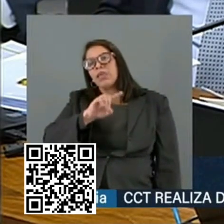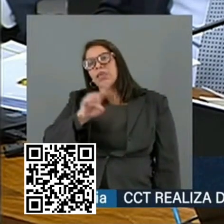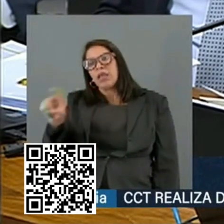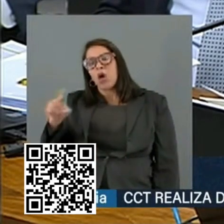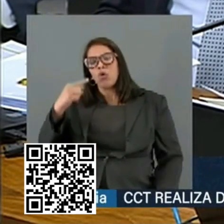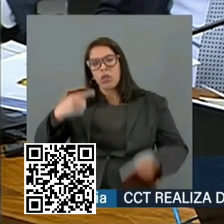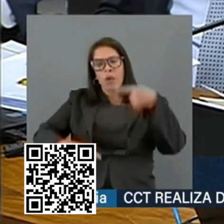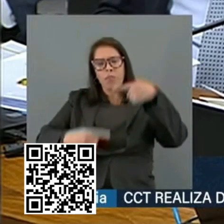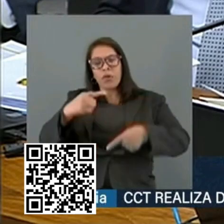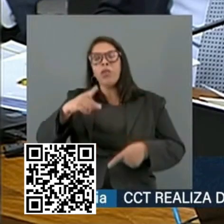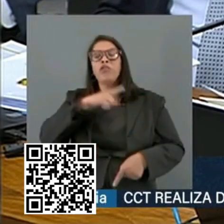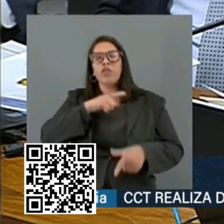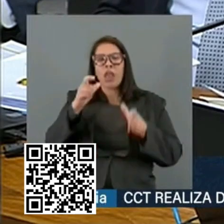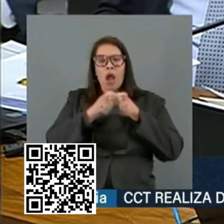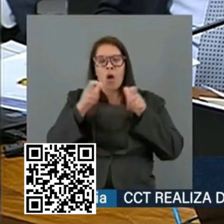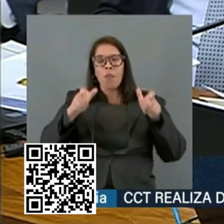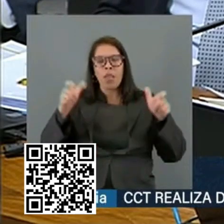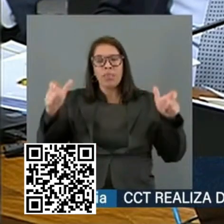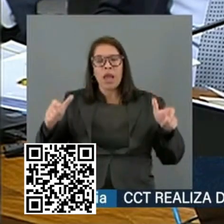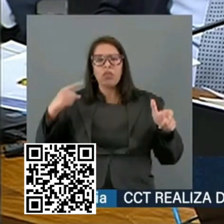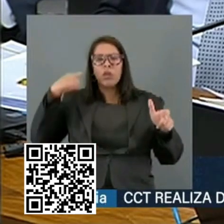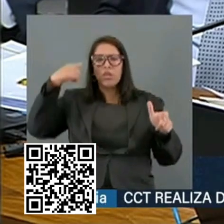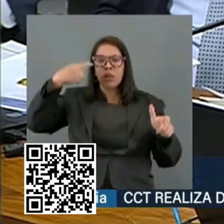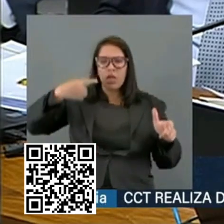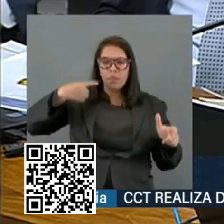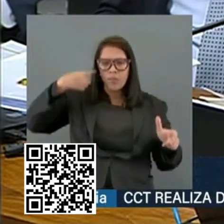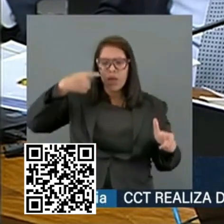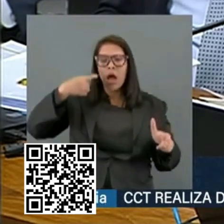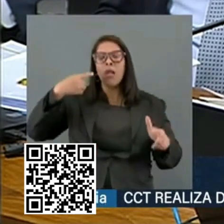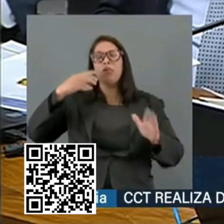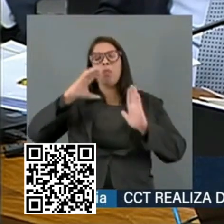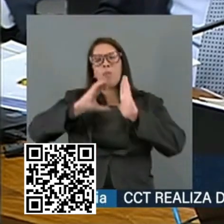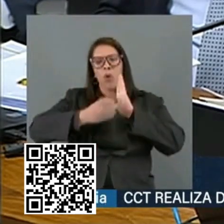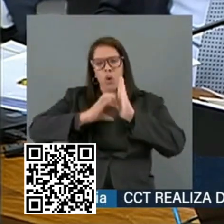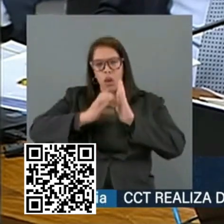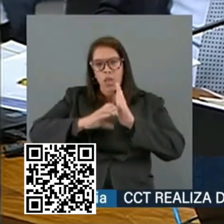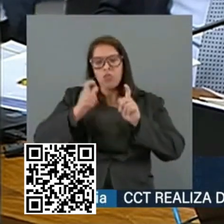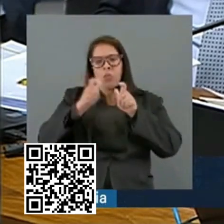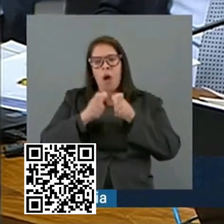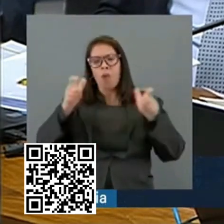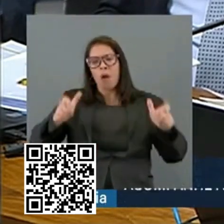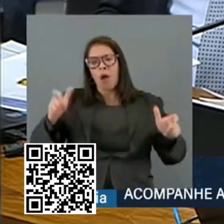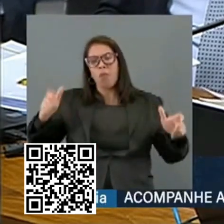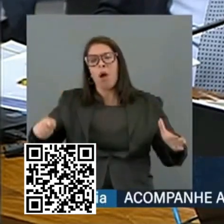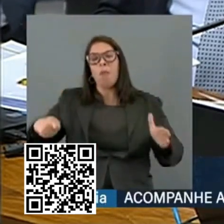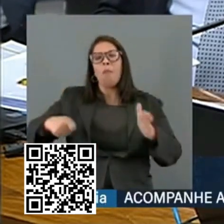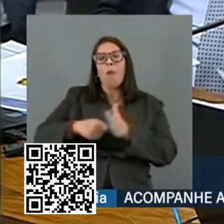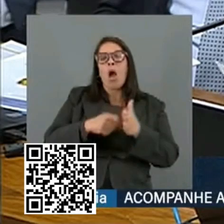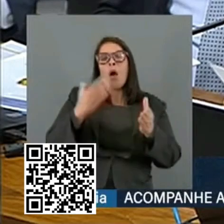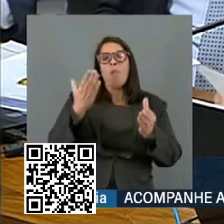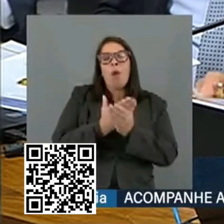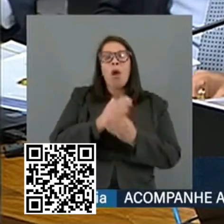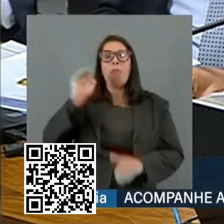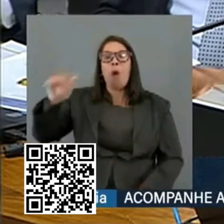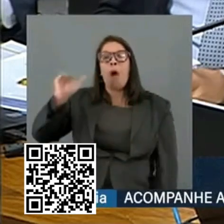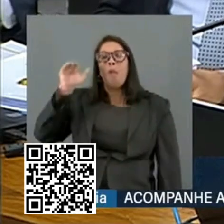de ocorrências em que parlamentares e partidos políticos recorrem ao